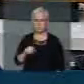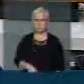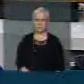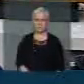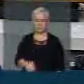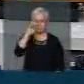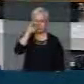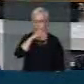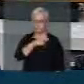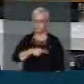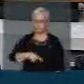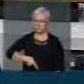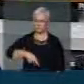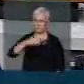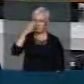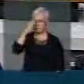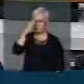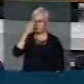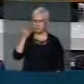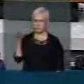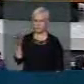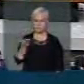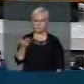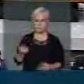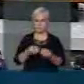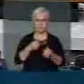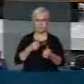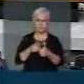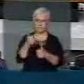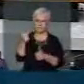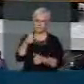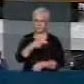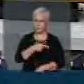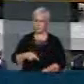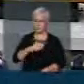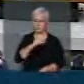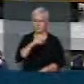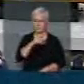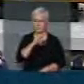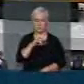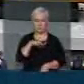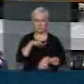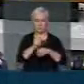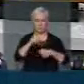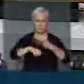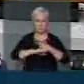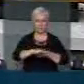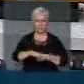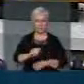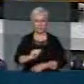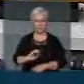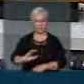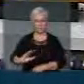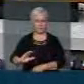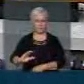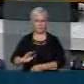Senhor presidente, muito obrigado. Como primeiro vice-presidente da CPI da exploração sexual de crianças e